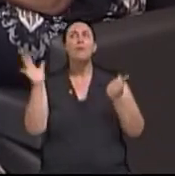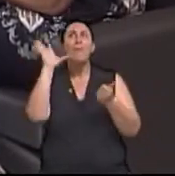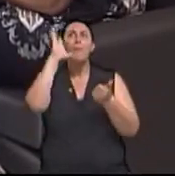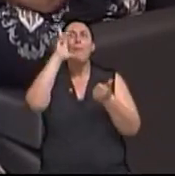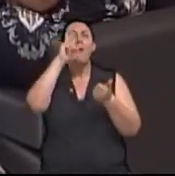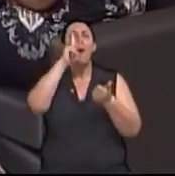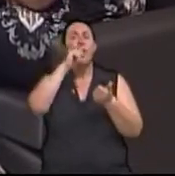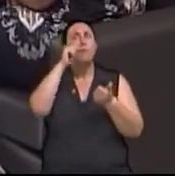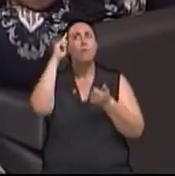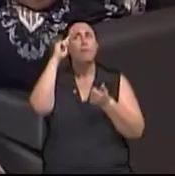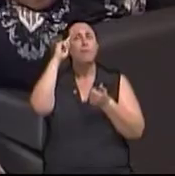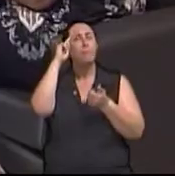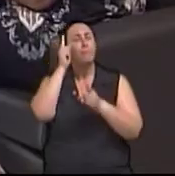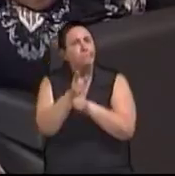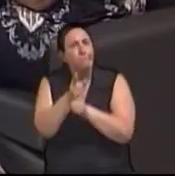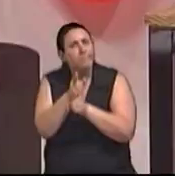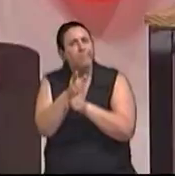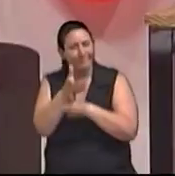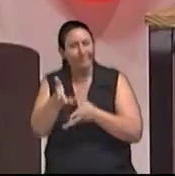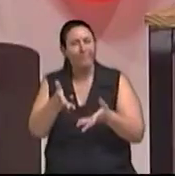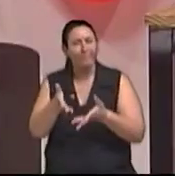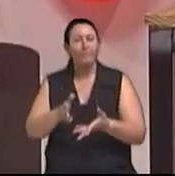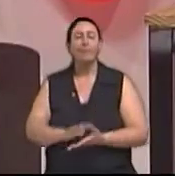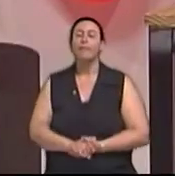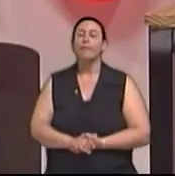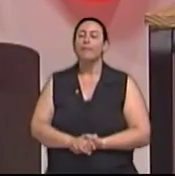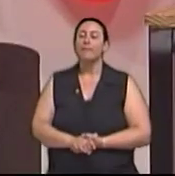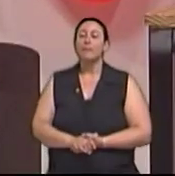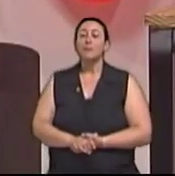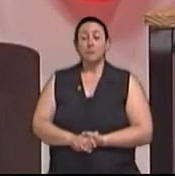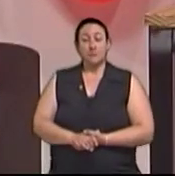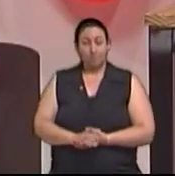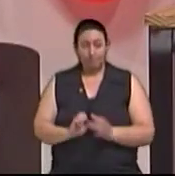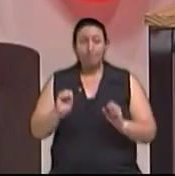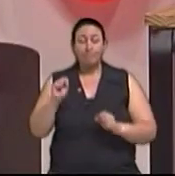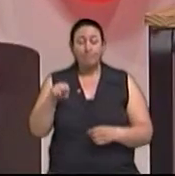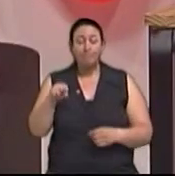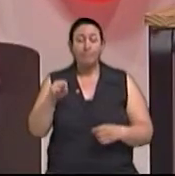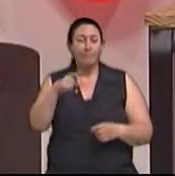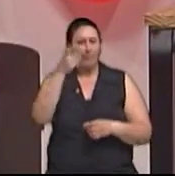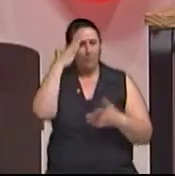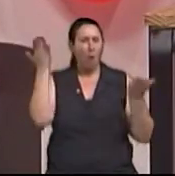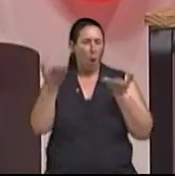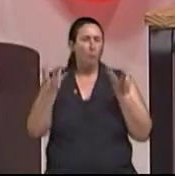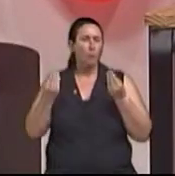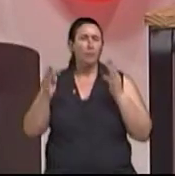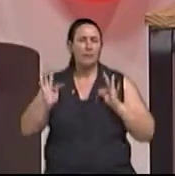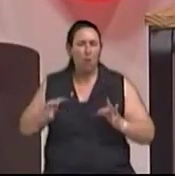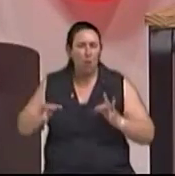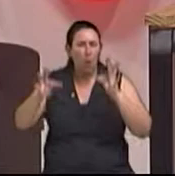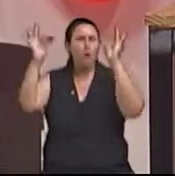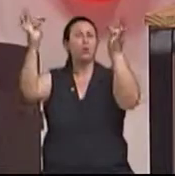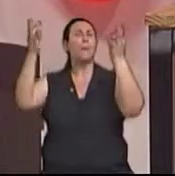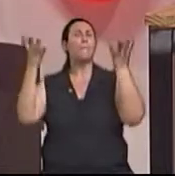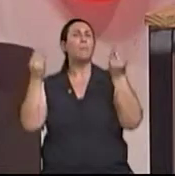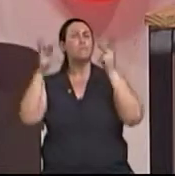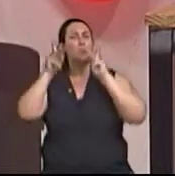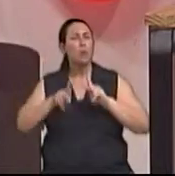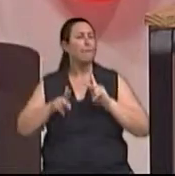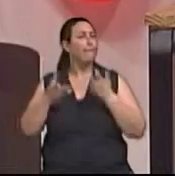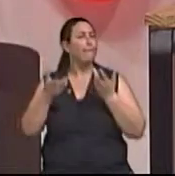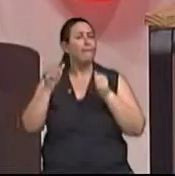É principalmente que hoje com toda a questão da tecnologia do rejuvenescimento